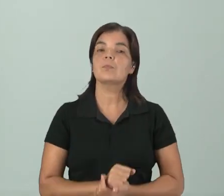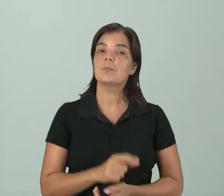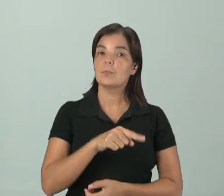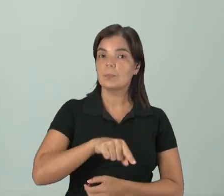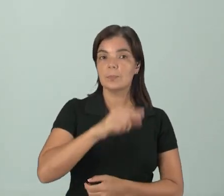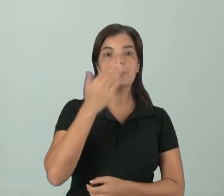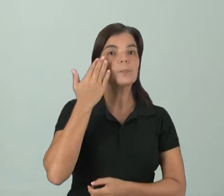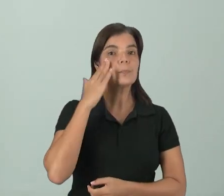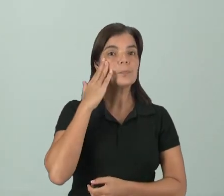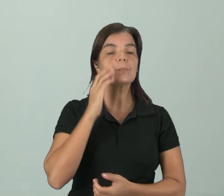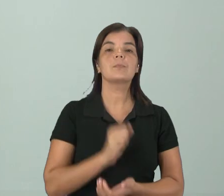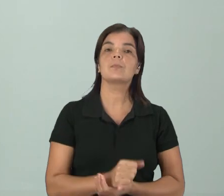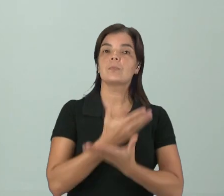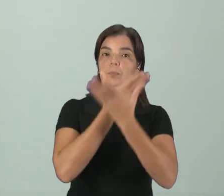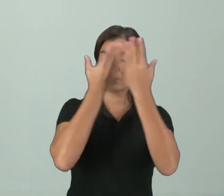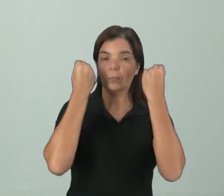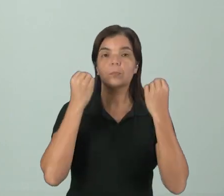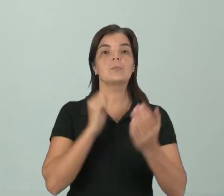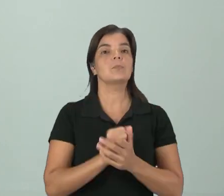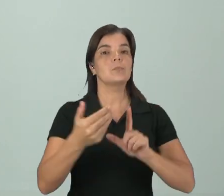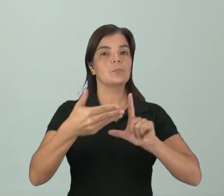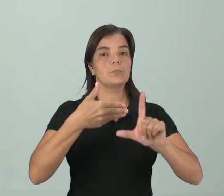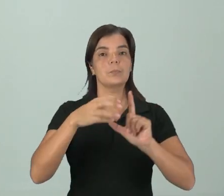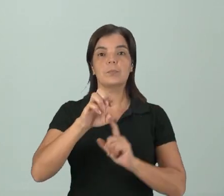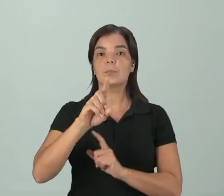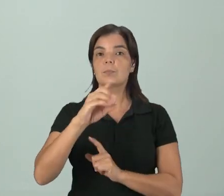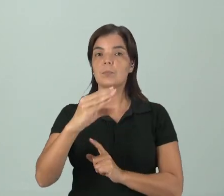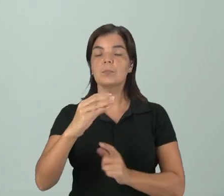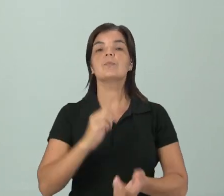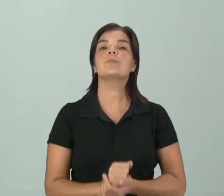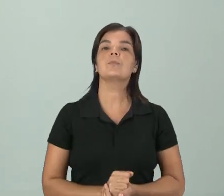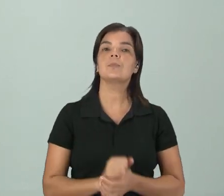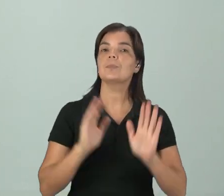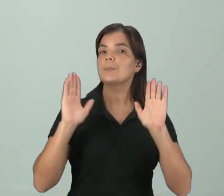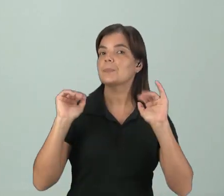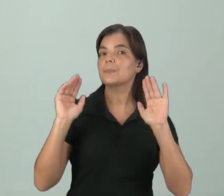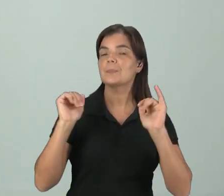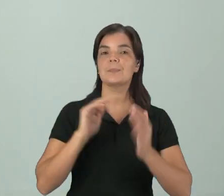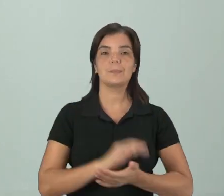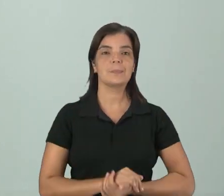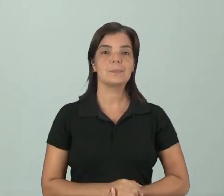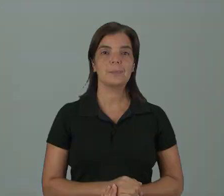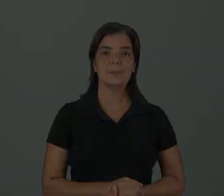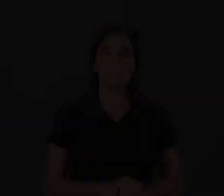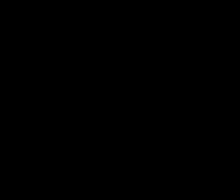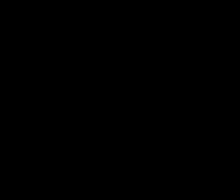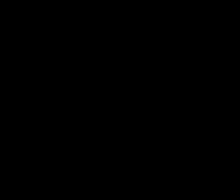Espero que tenham entendido. Não esqueça de entrar na nossa plataforma Eduque e até a próxima.